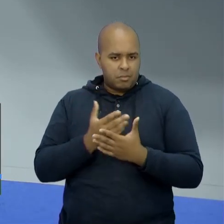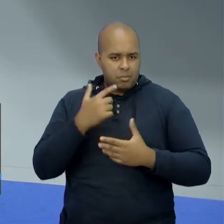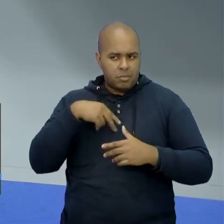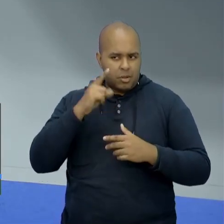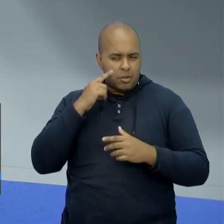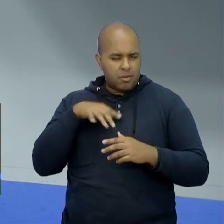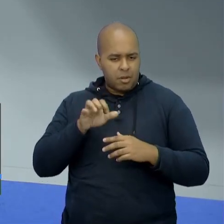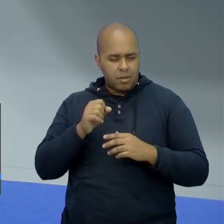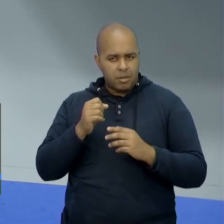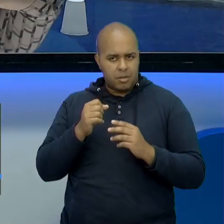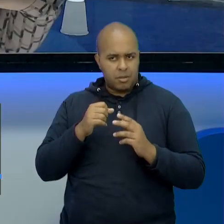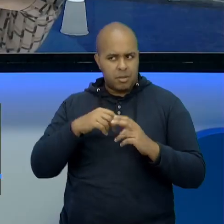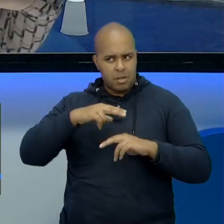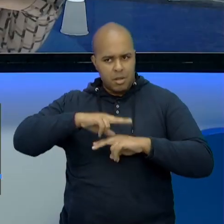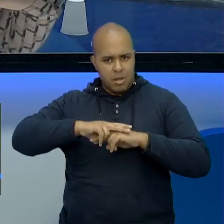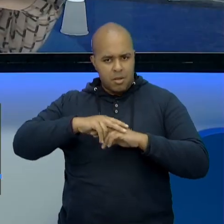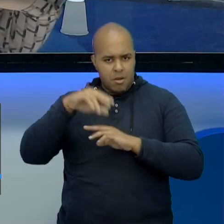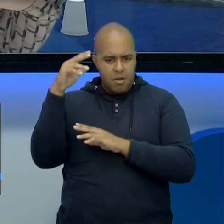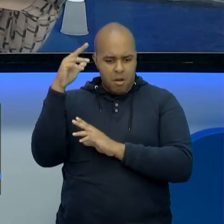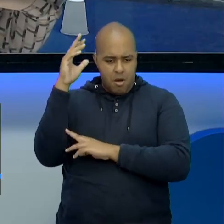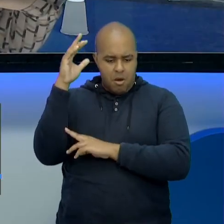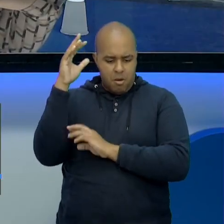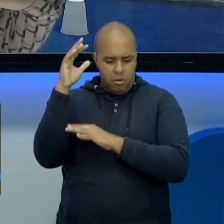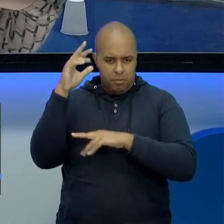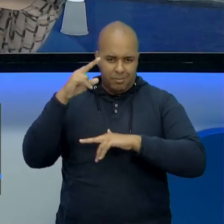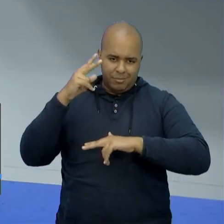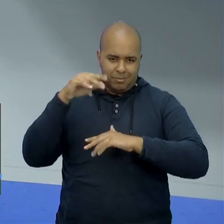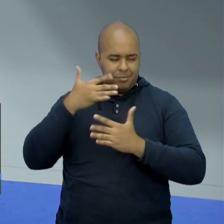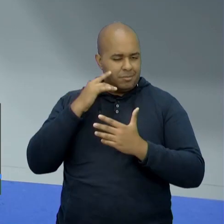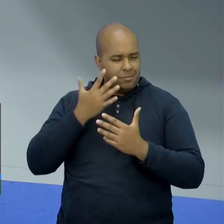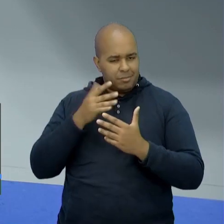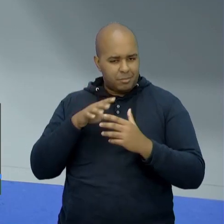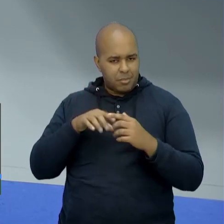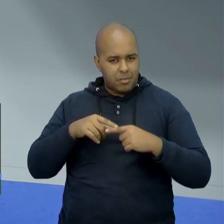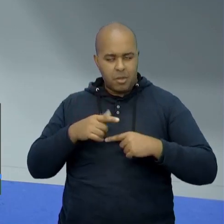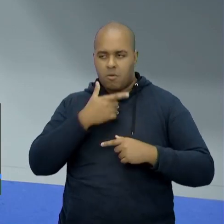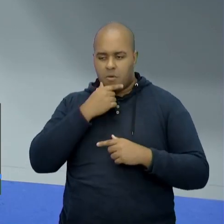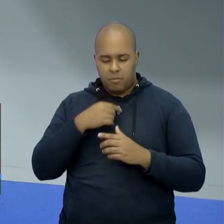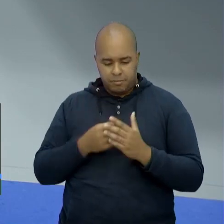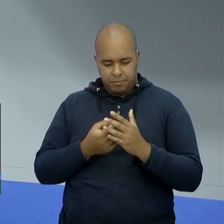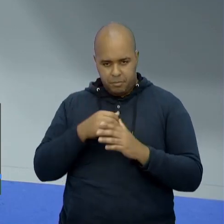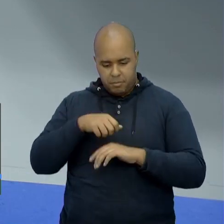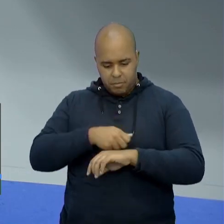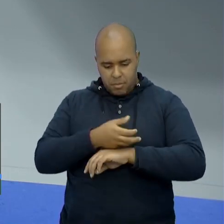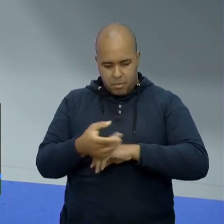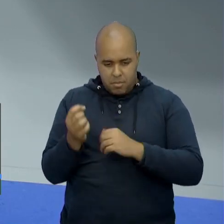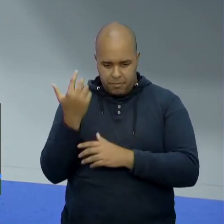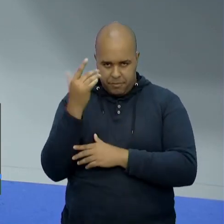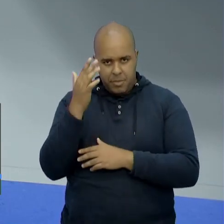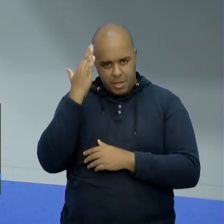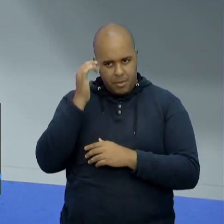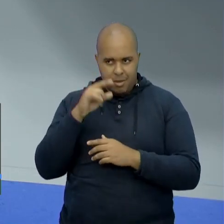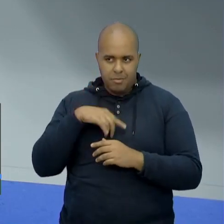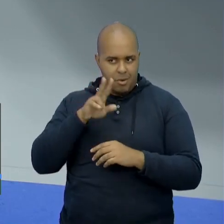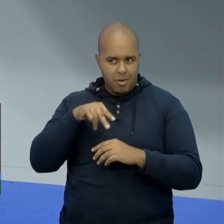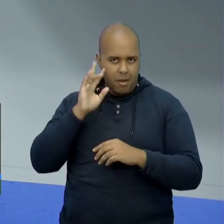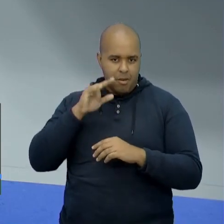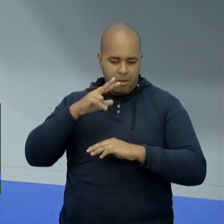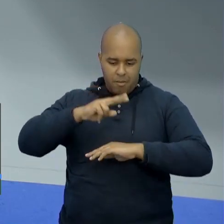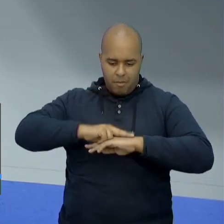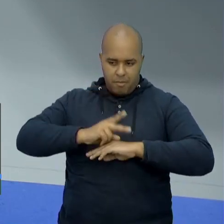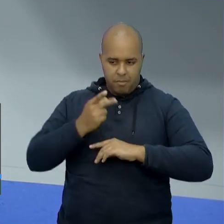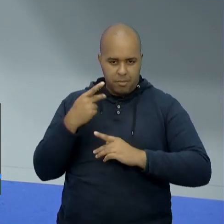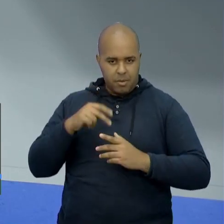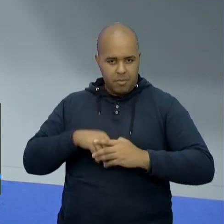vai deitar à sombra? Que é meio que isso, né? Isso que é o homem plantar uma árvore mesmo sabendo que ele nunca vai deitar à